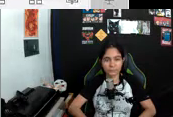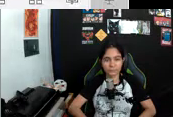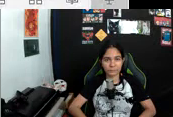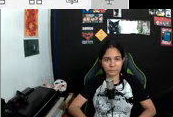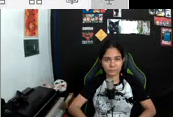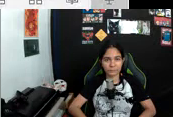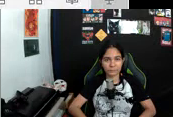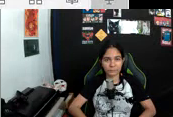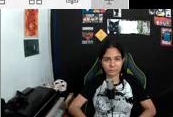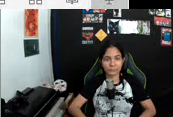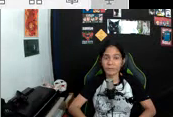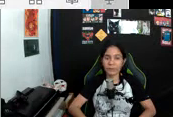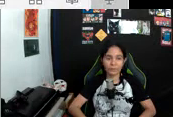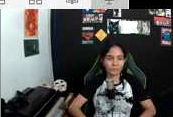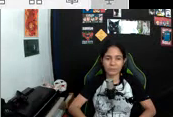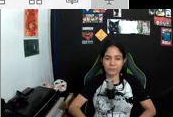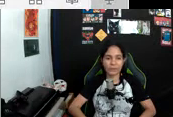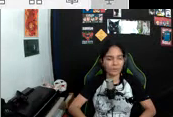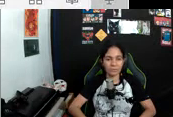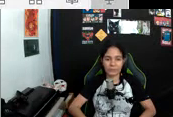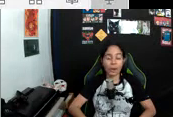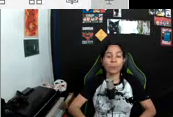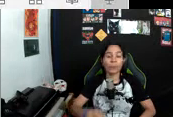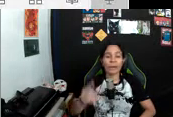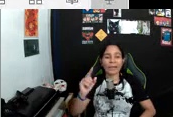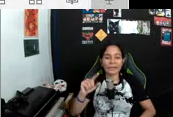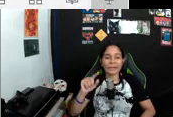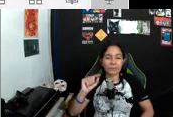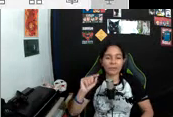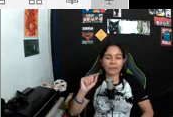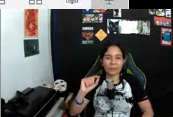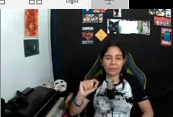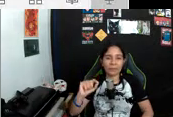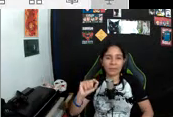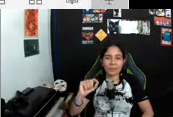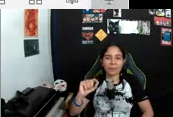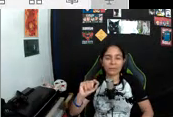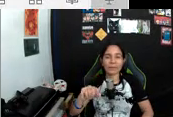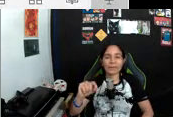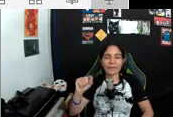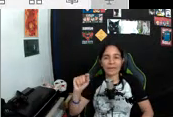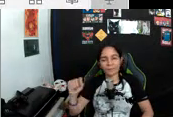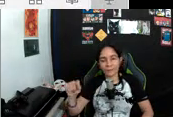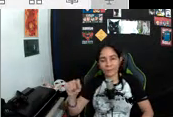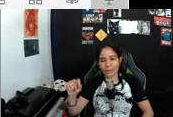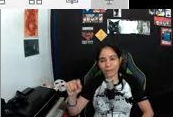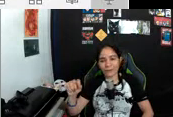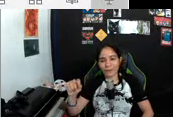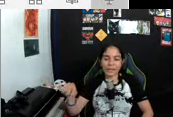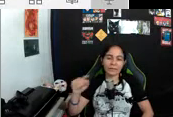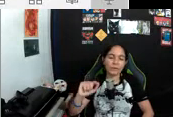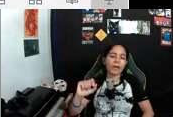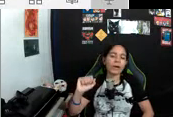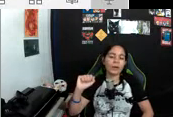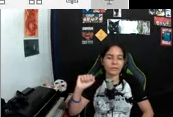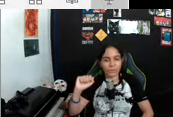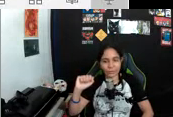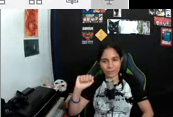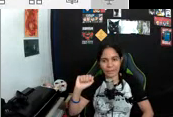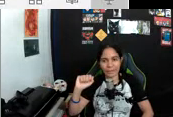nome queimado. Não, não. Por esse tipo de pensamento, Jonas, é que a enfermagem ela é